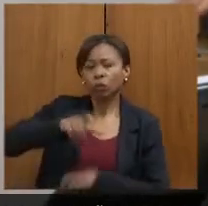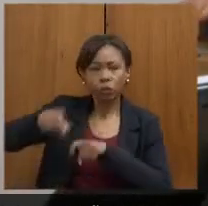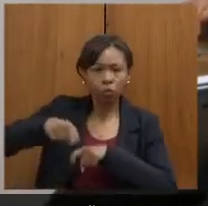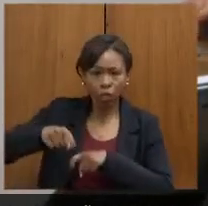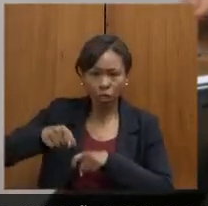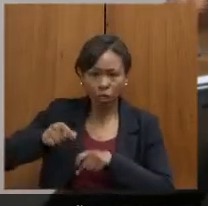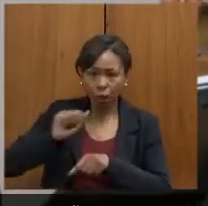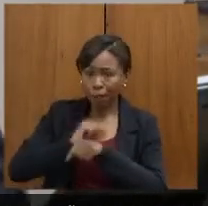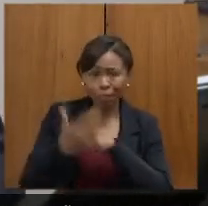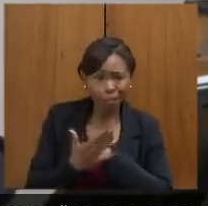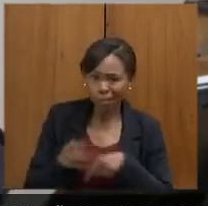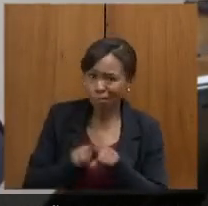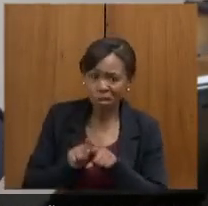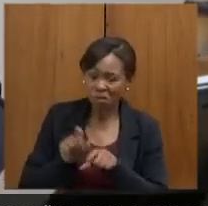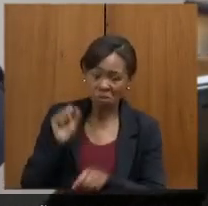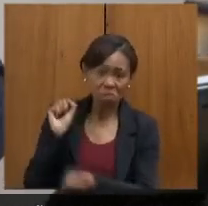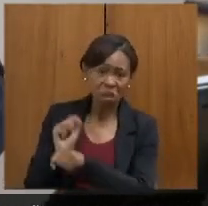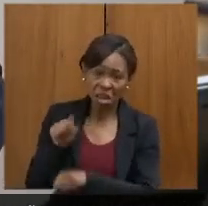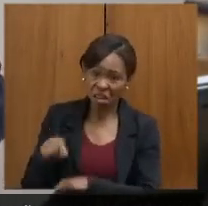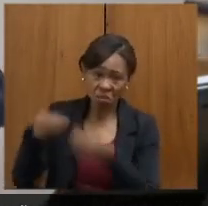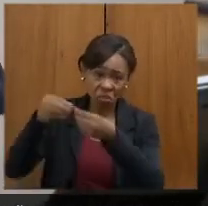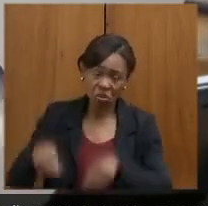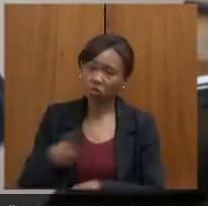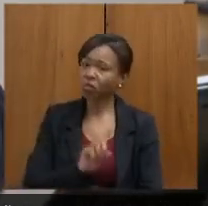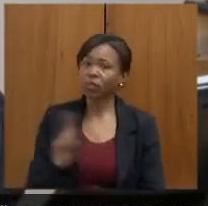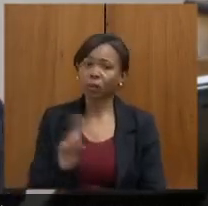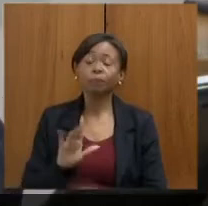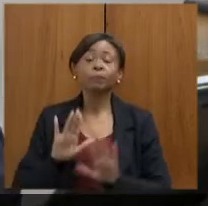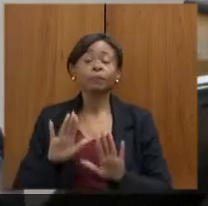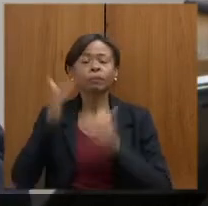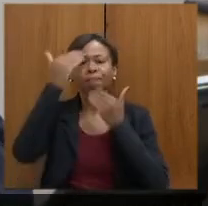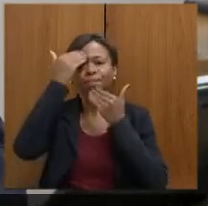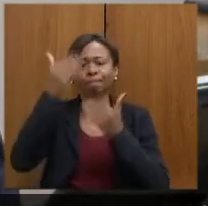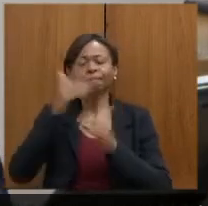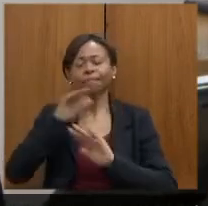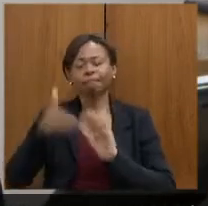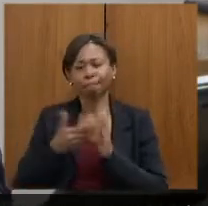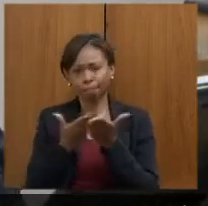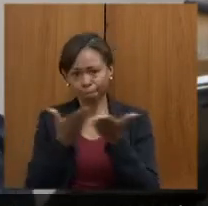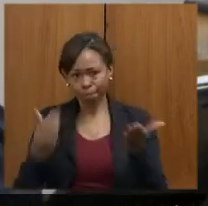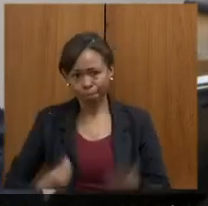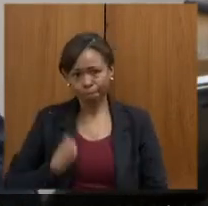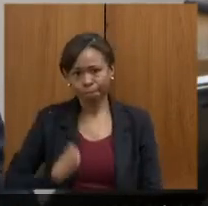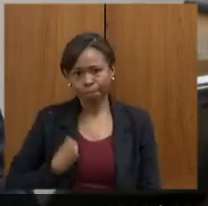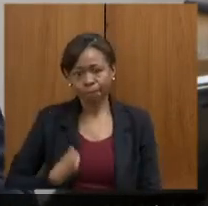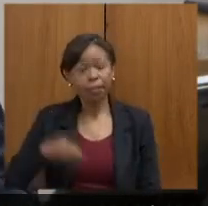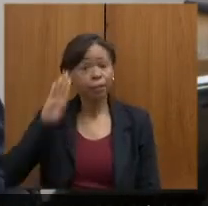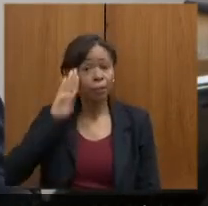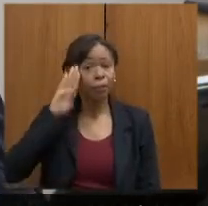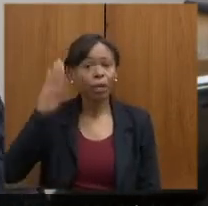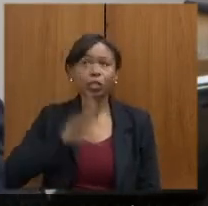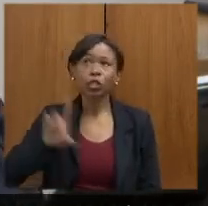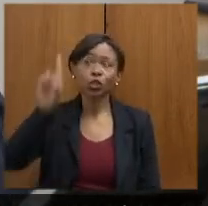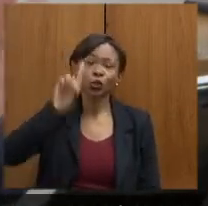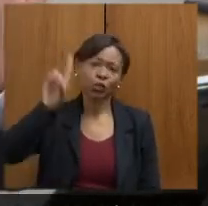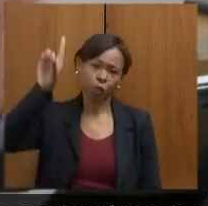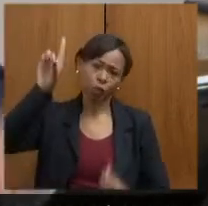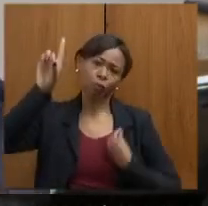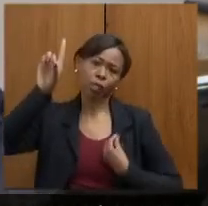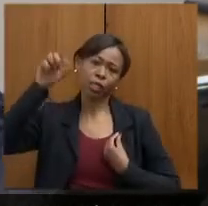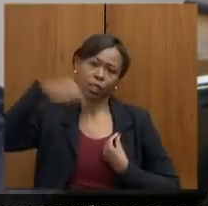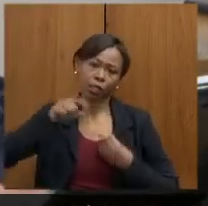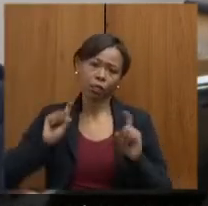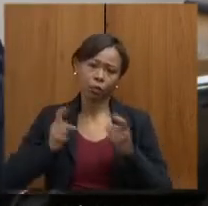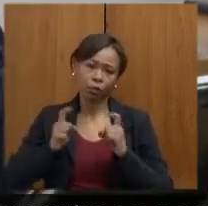pandemia com a presença de todos e a presença principalmente de Deus nessa